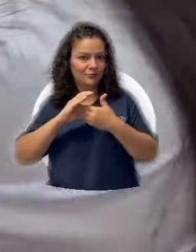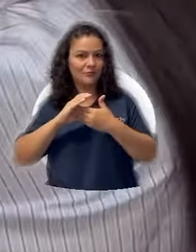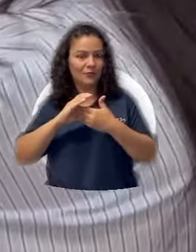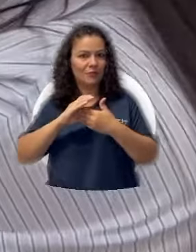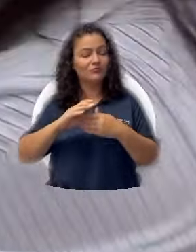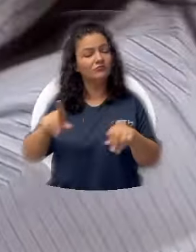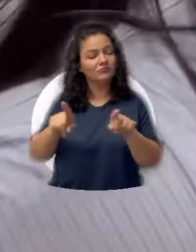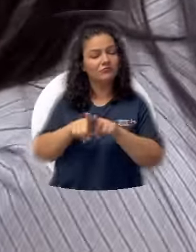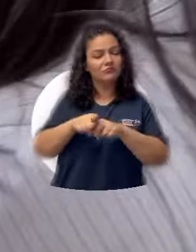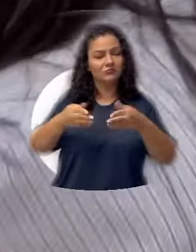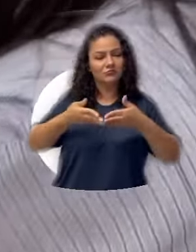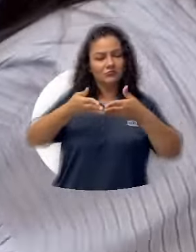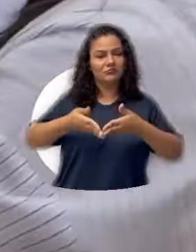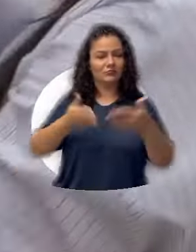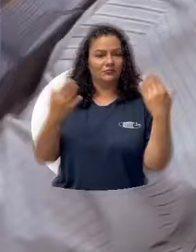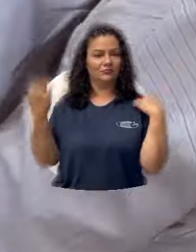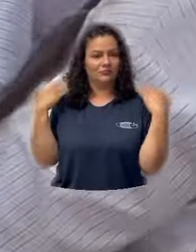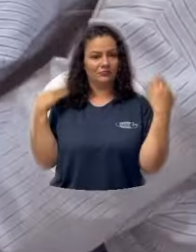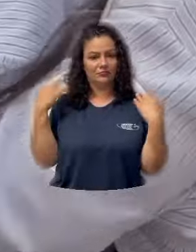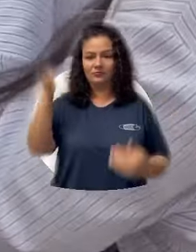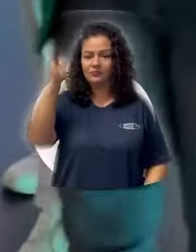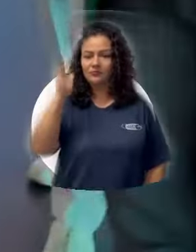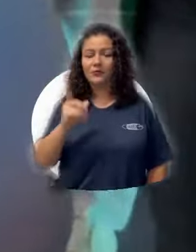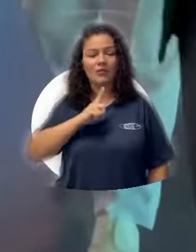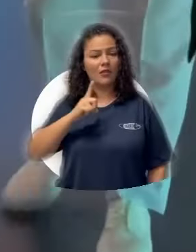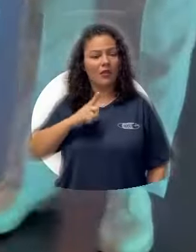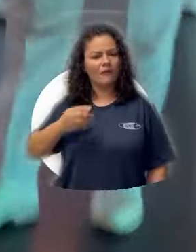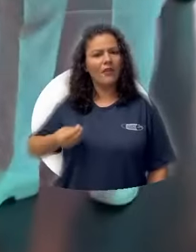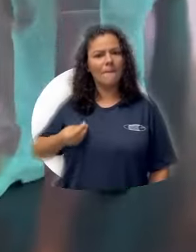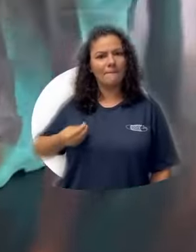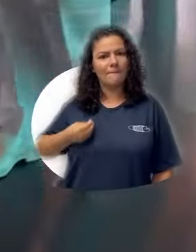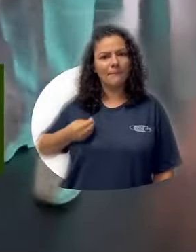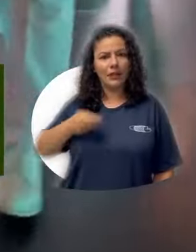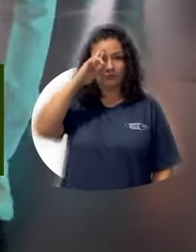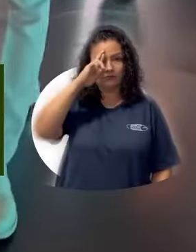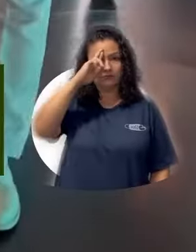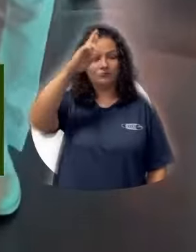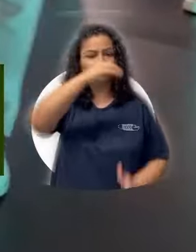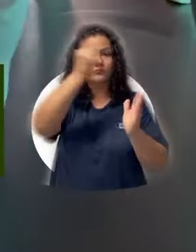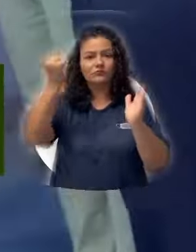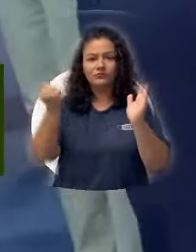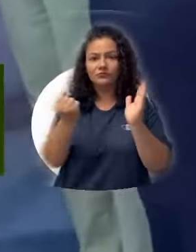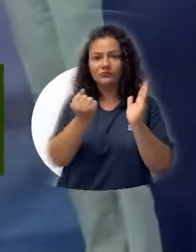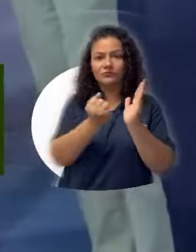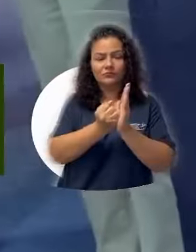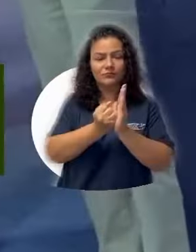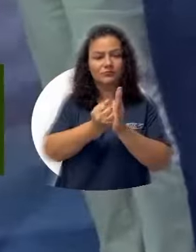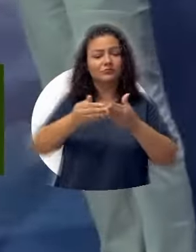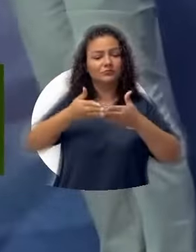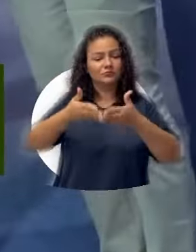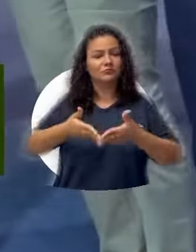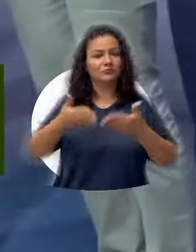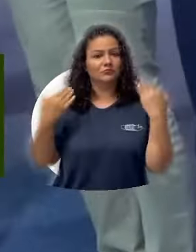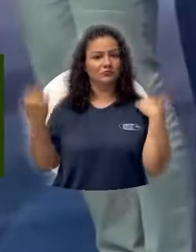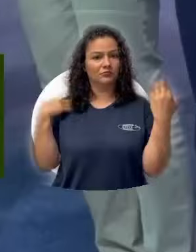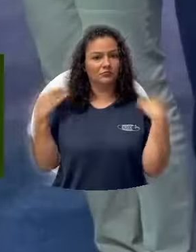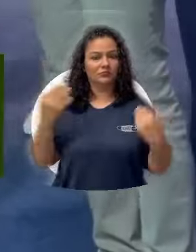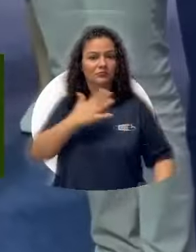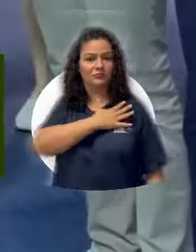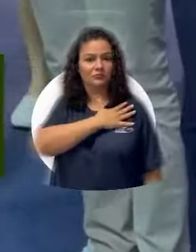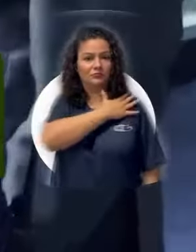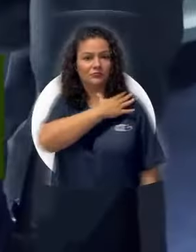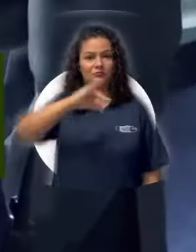entre o Bioparque Pantanal e a Marinha do Brasil. O ato contou com a presença do diretor de Patrimônio Histórico da Marinha,